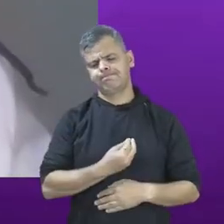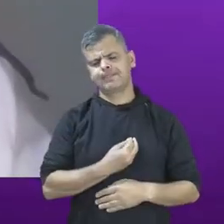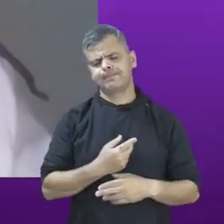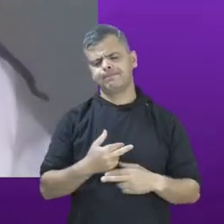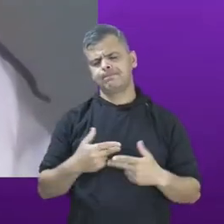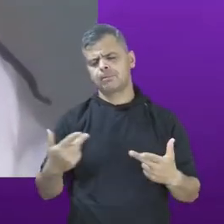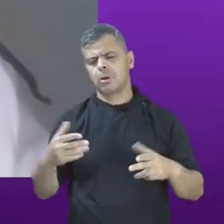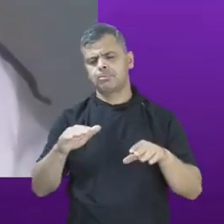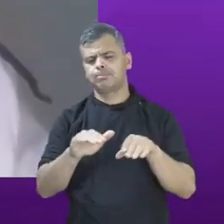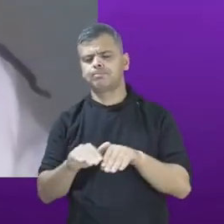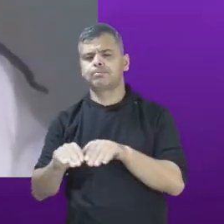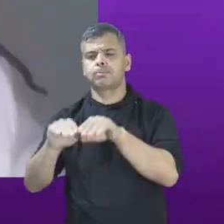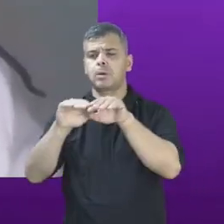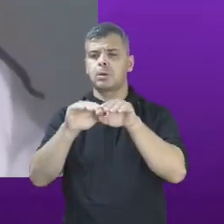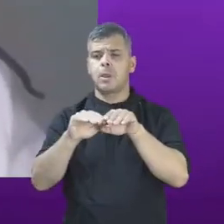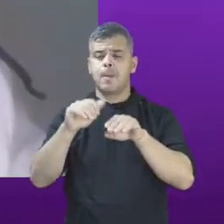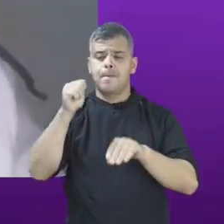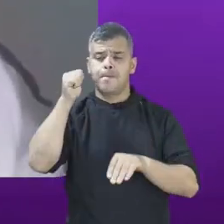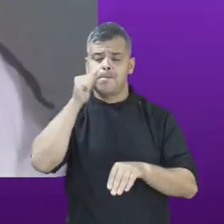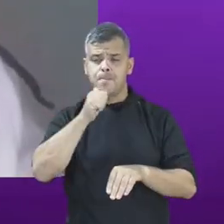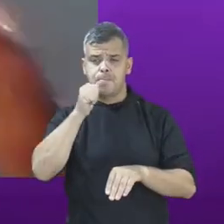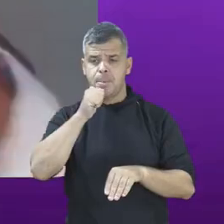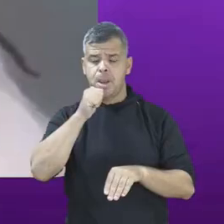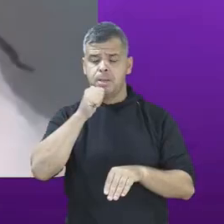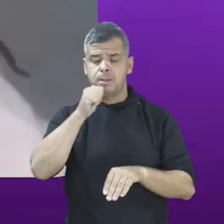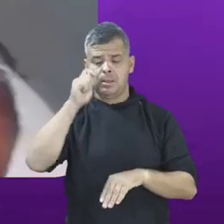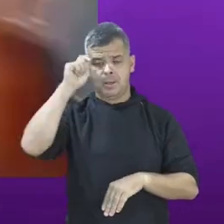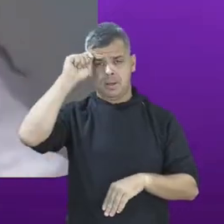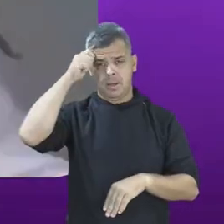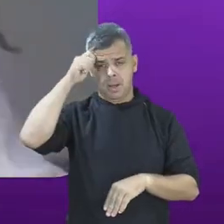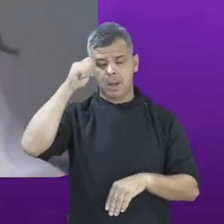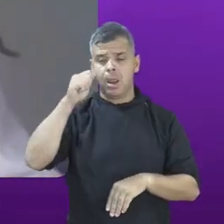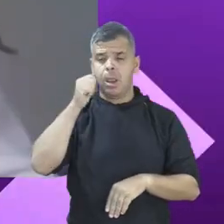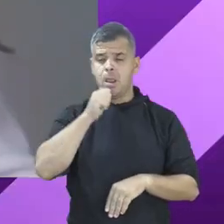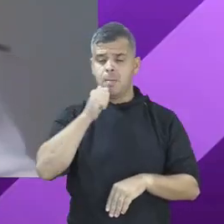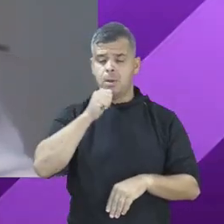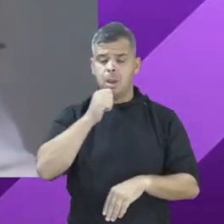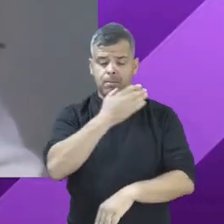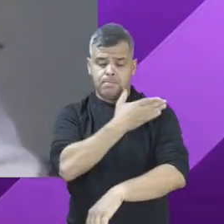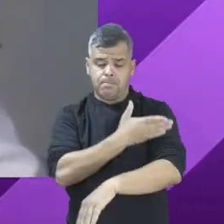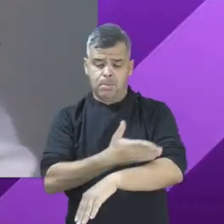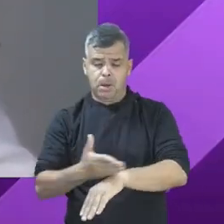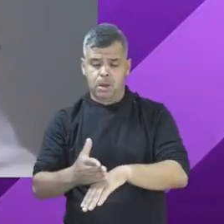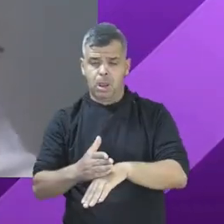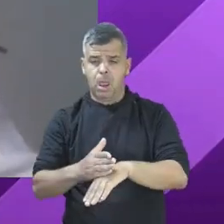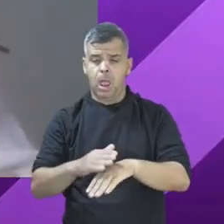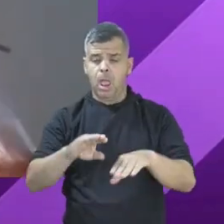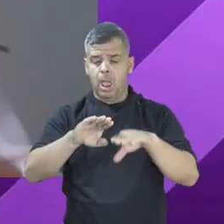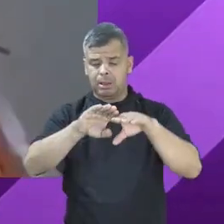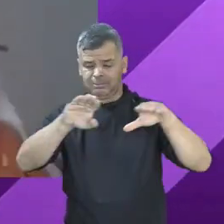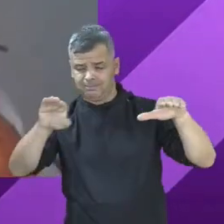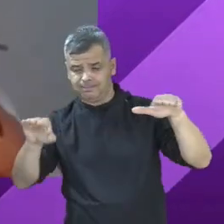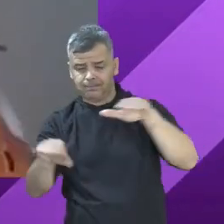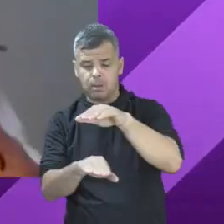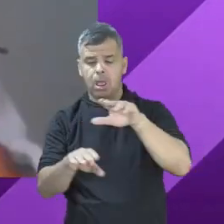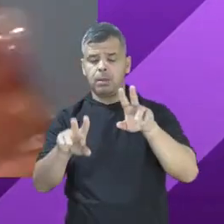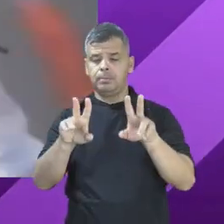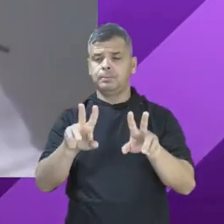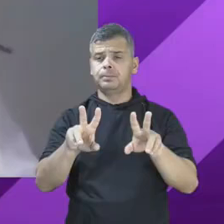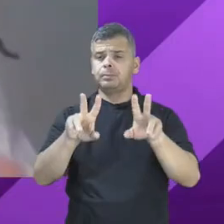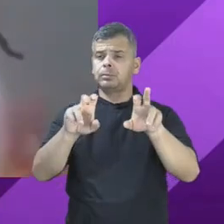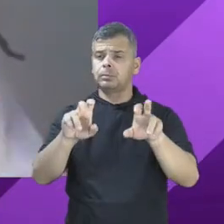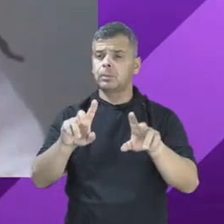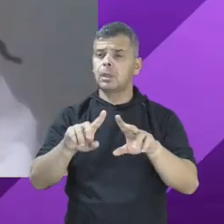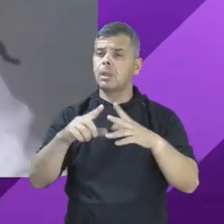produzir igualdade, né, entre mulheres negras e mulheres brancas, né, o fosso ainda é muito grande, mas é um tema que